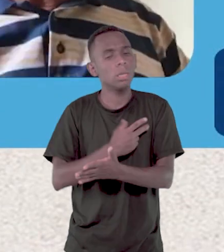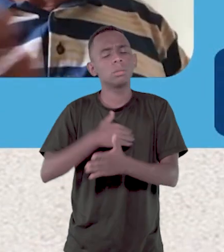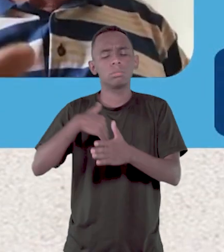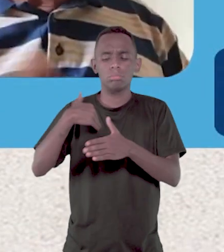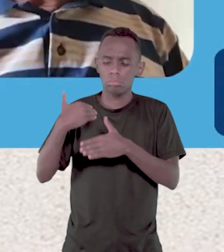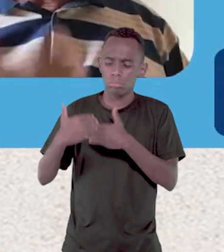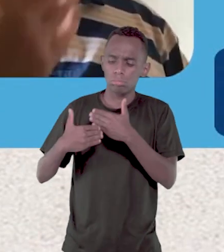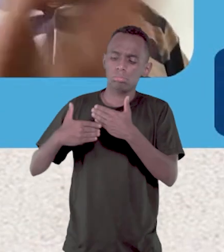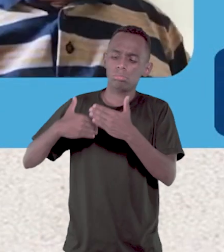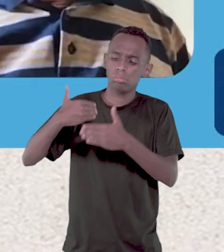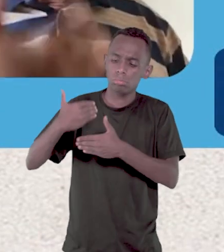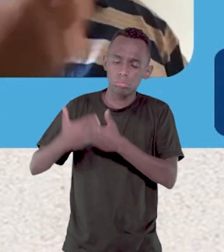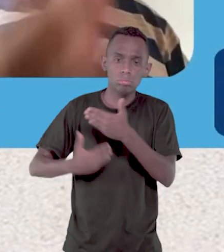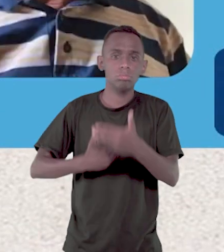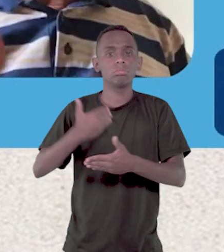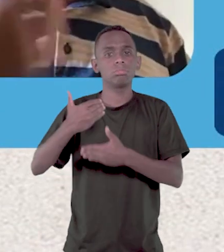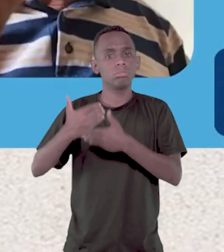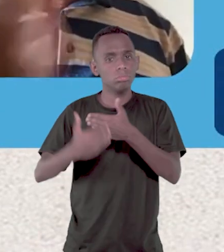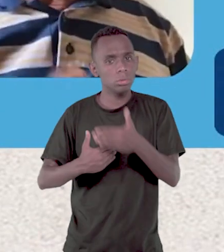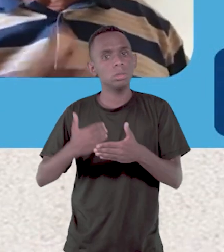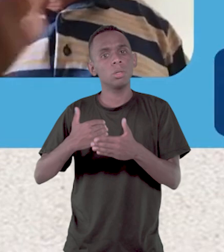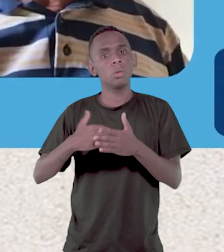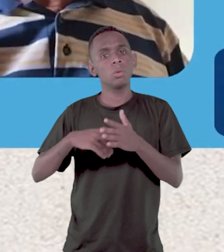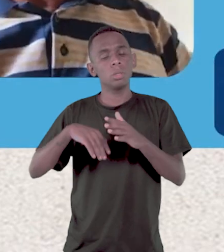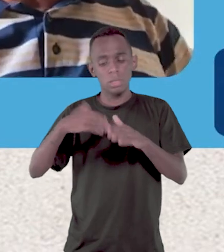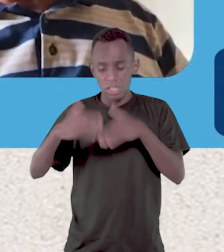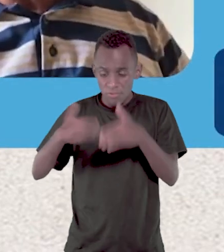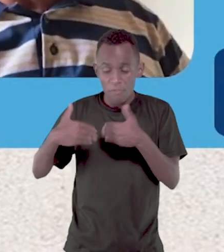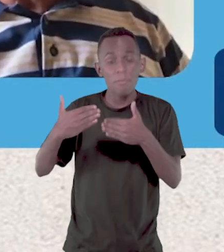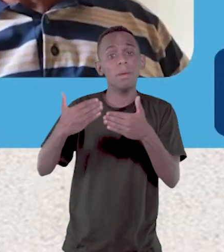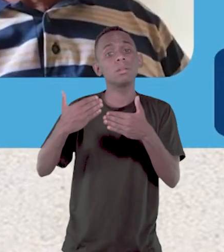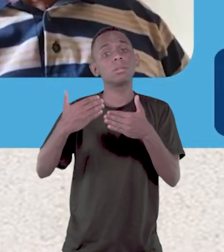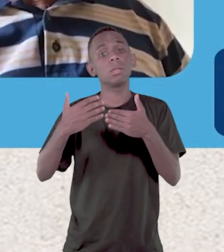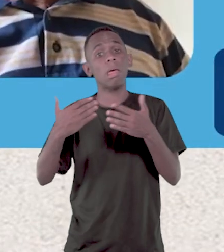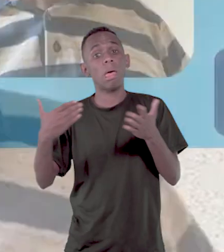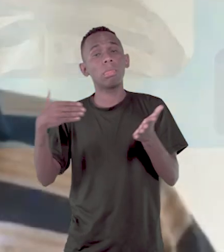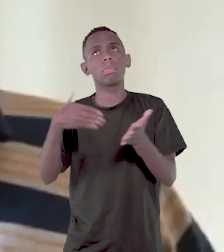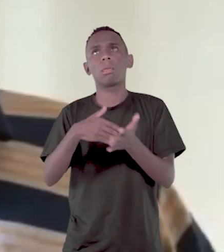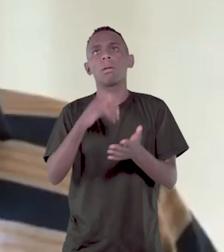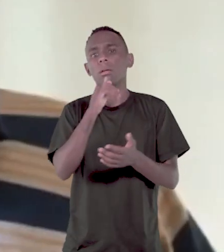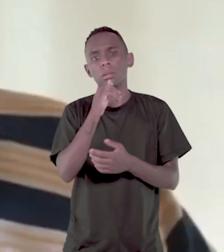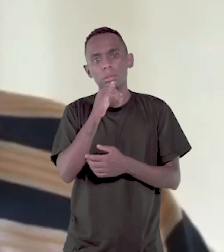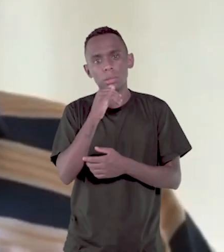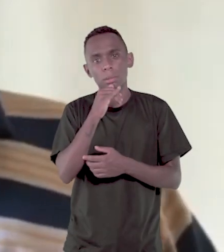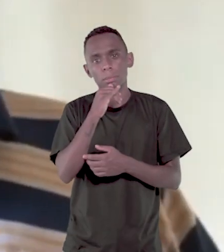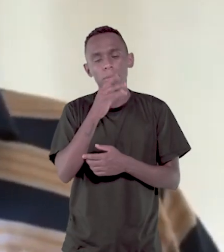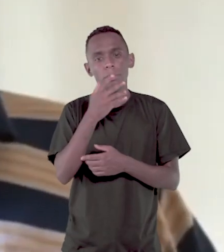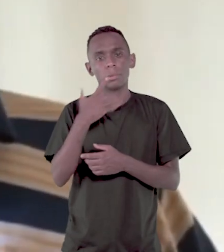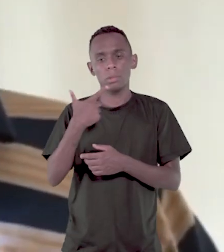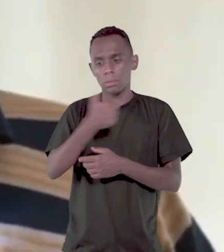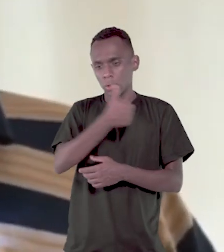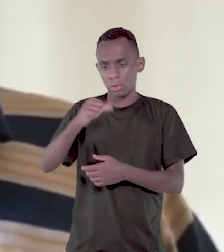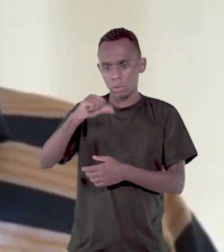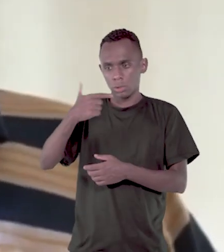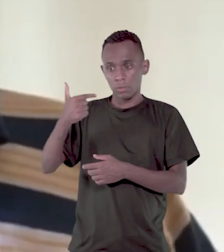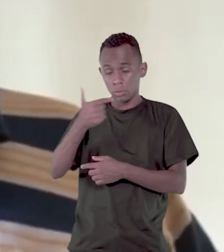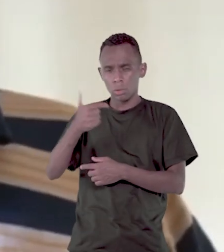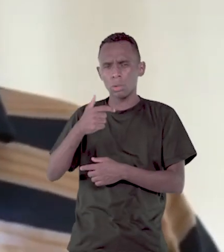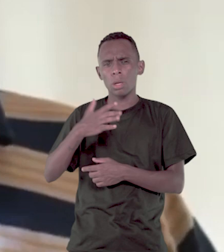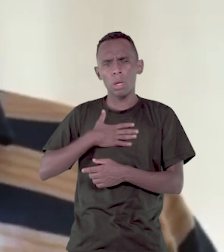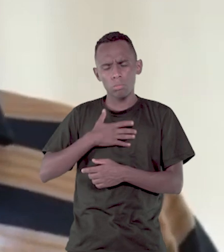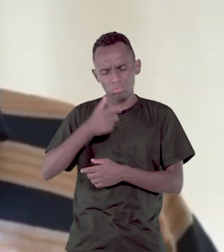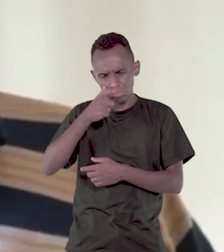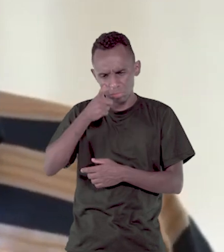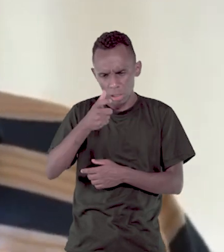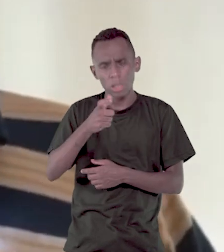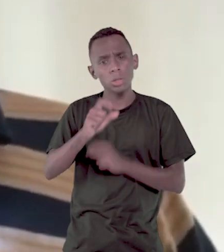acontece aos poucos, são camadas que vão se sobrepondo, né, e até dar em 22. Agora, o que eu